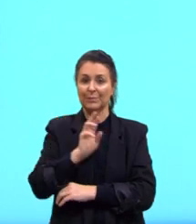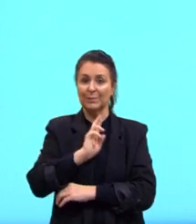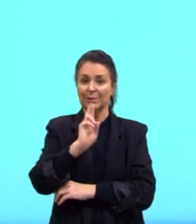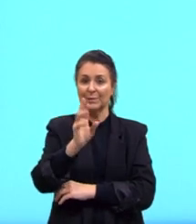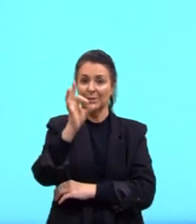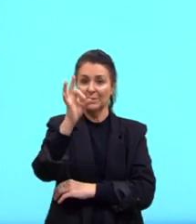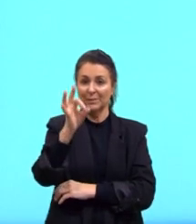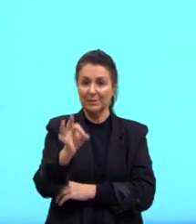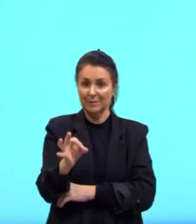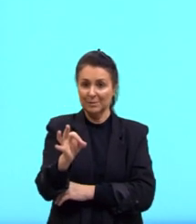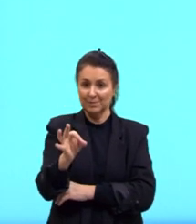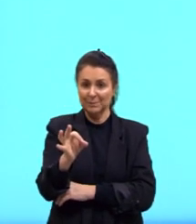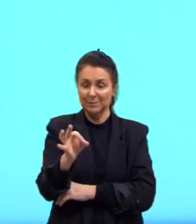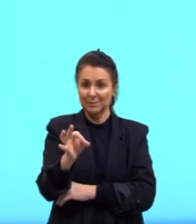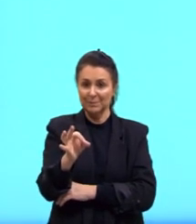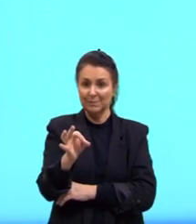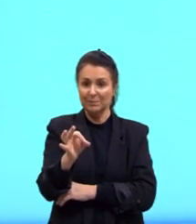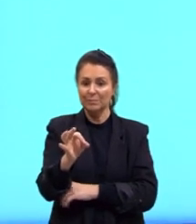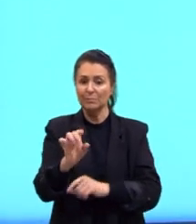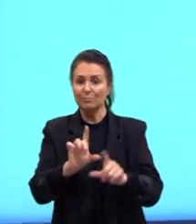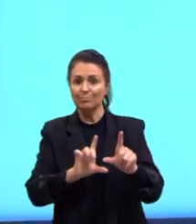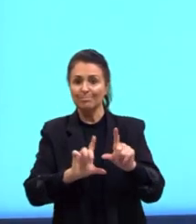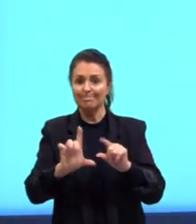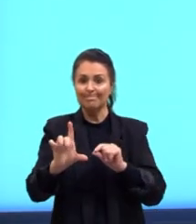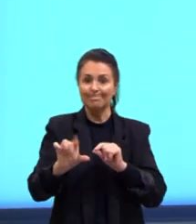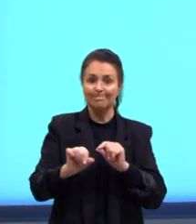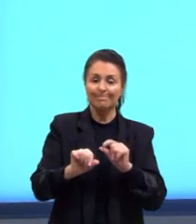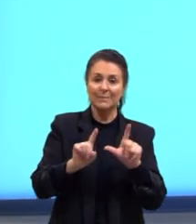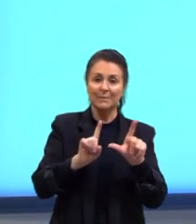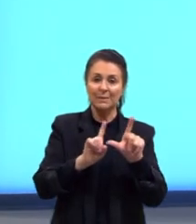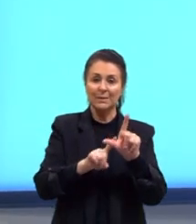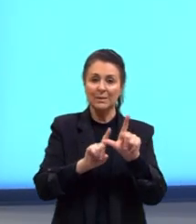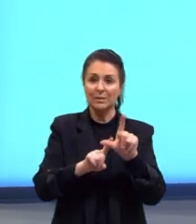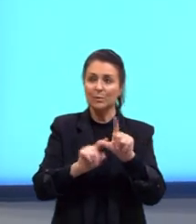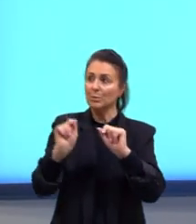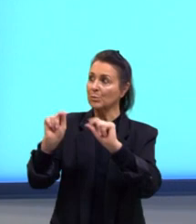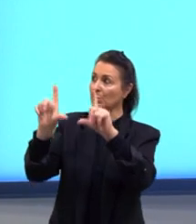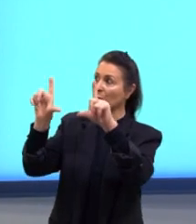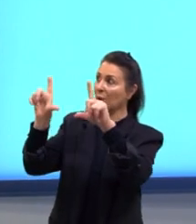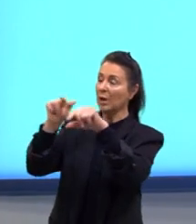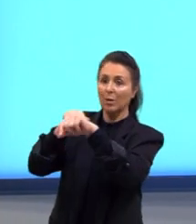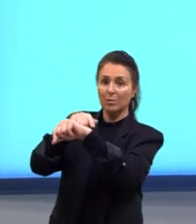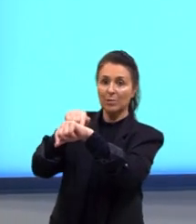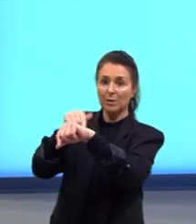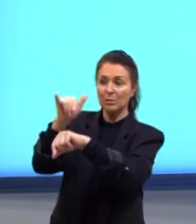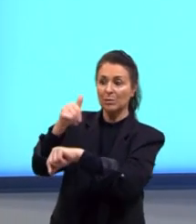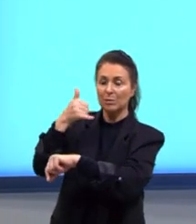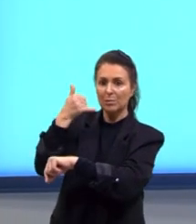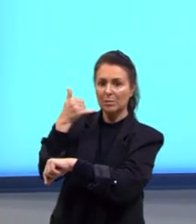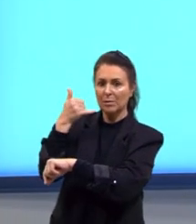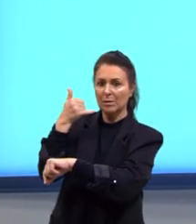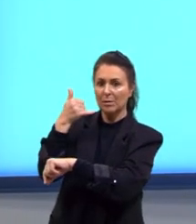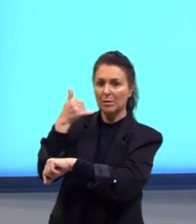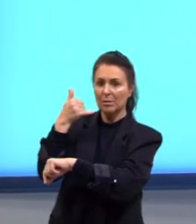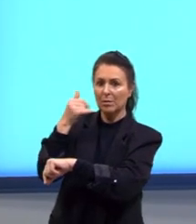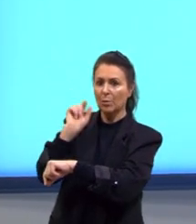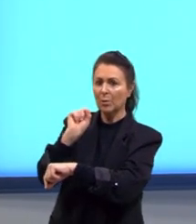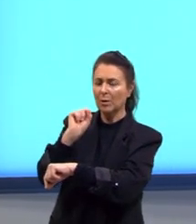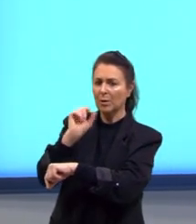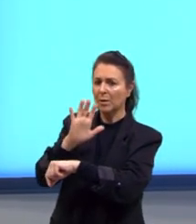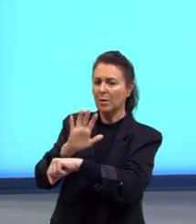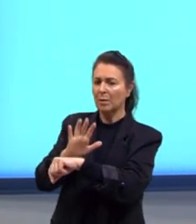minha resposta aqui na mesa alternativas Será que eu vou usar um relógio de parede no celular que ficaria ideal